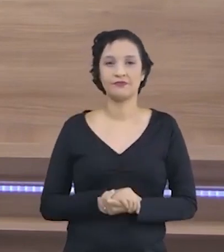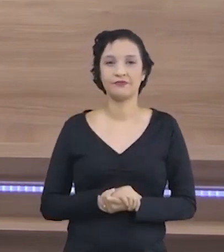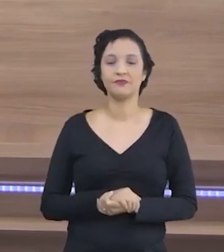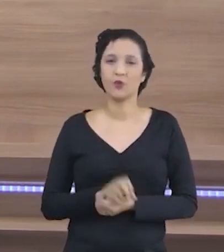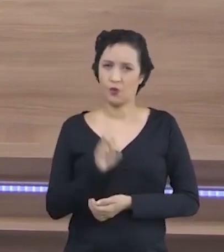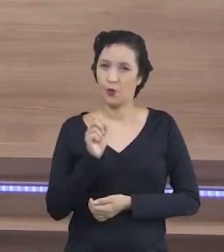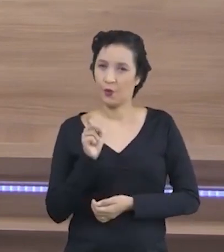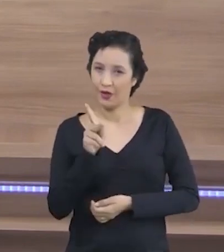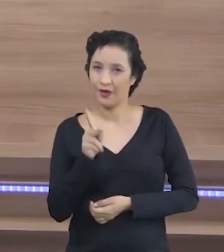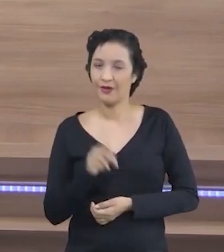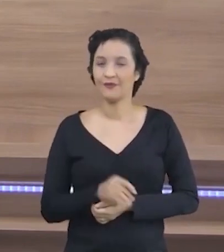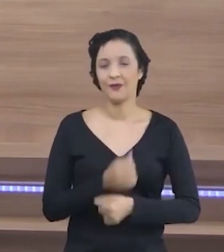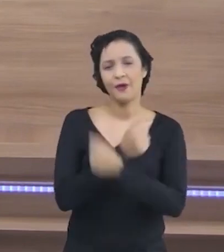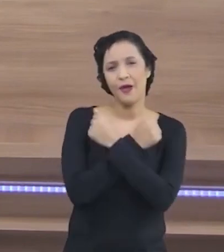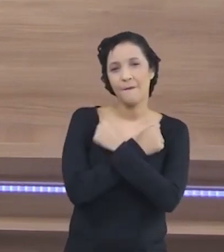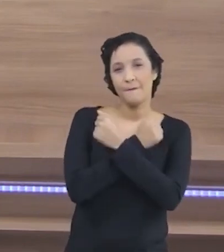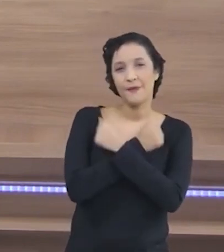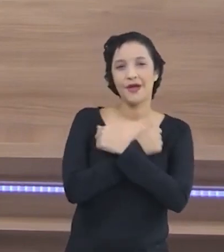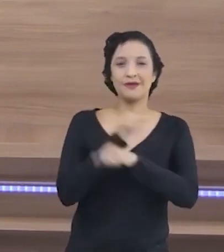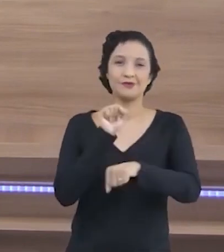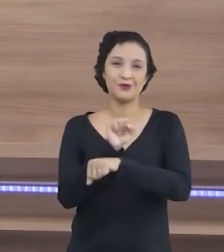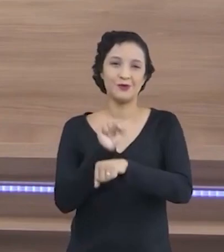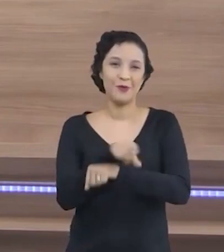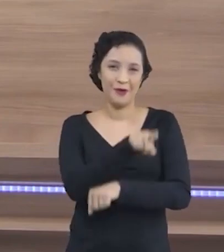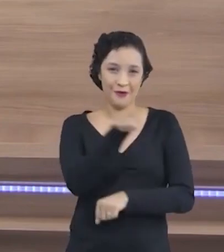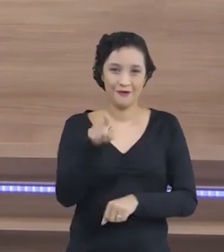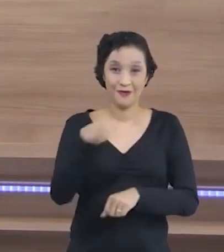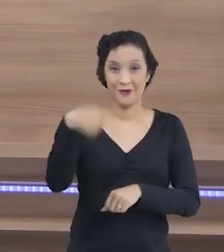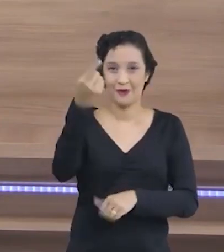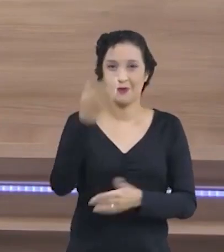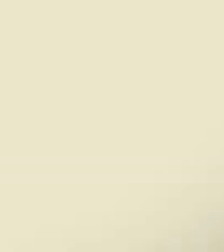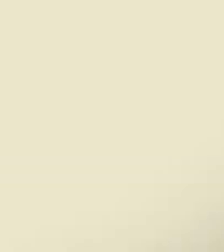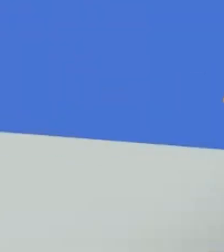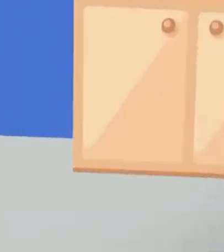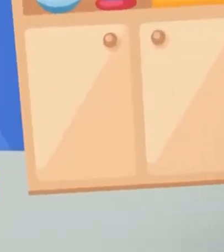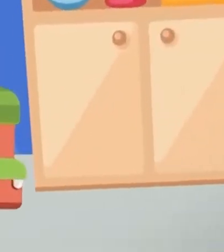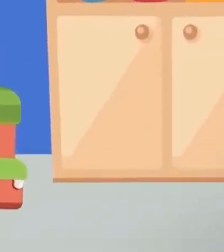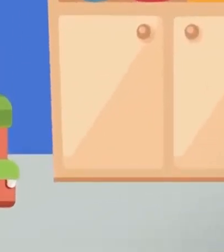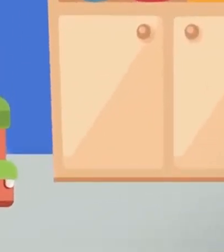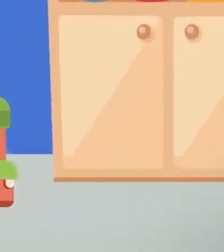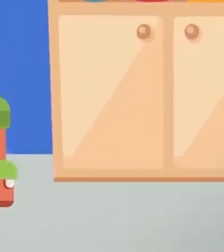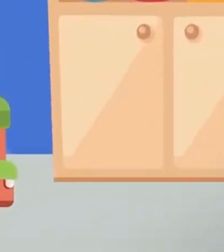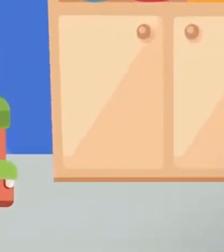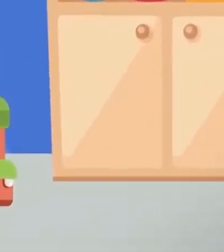bem? Agora fica meu abraço e aguardo vocês na próxima aula.